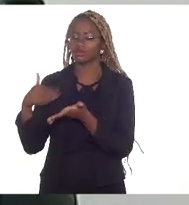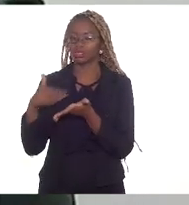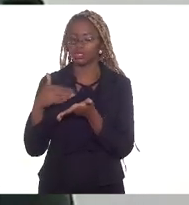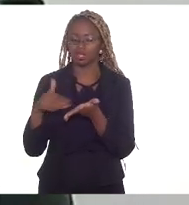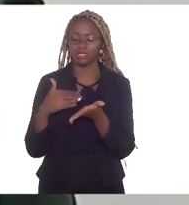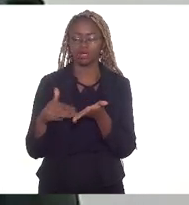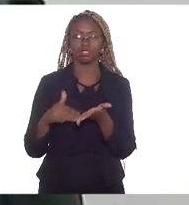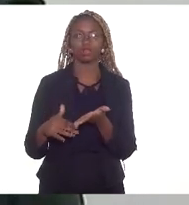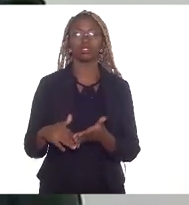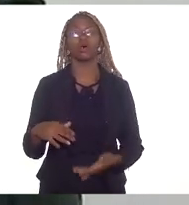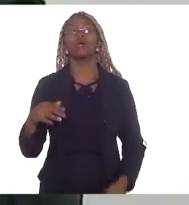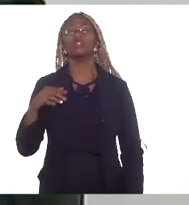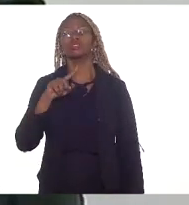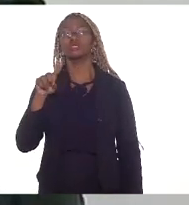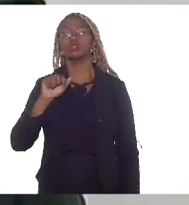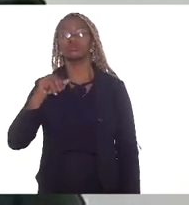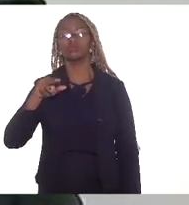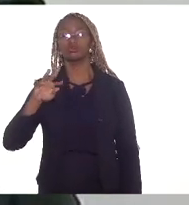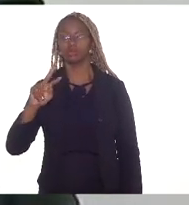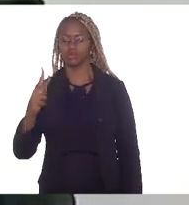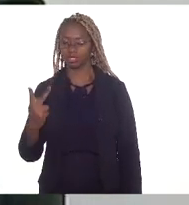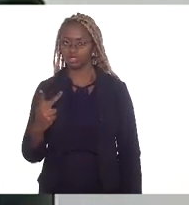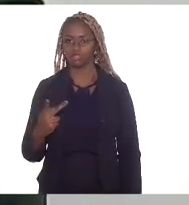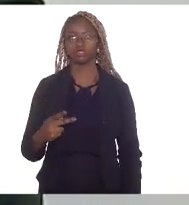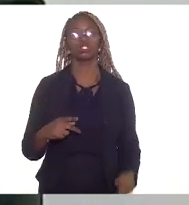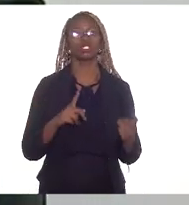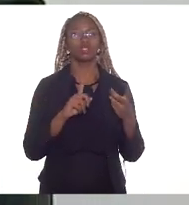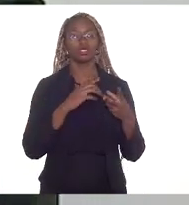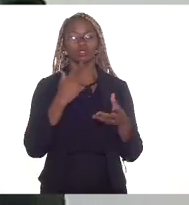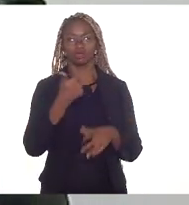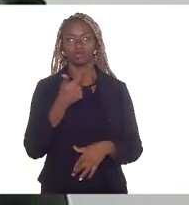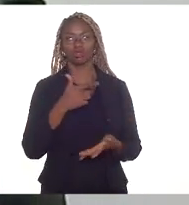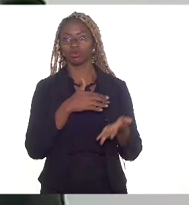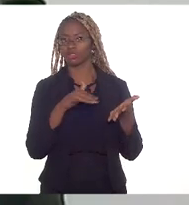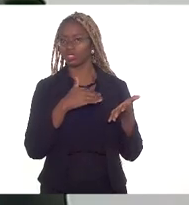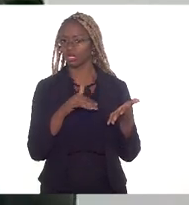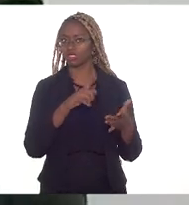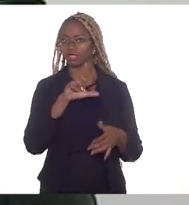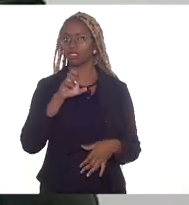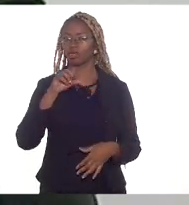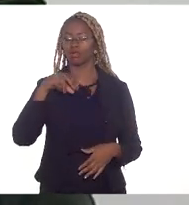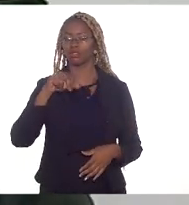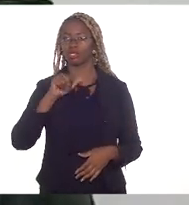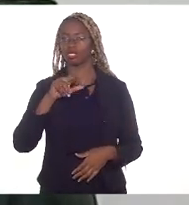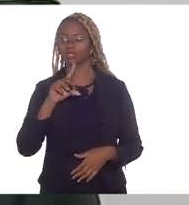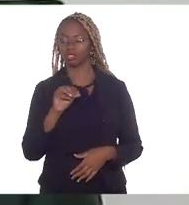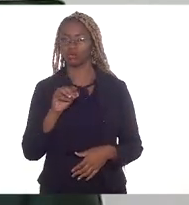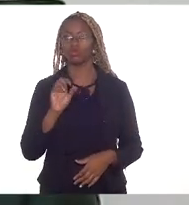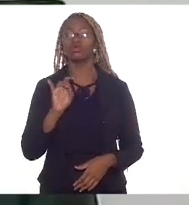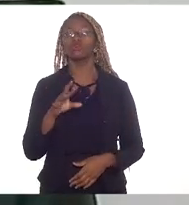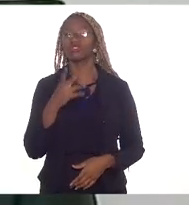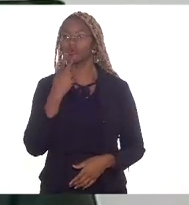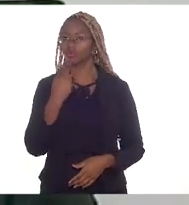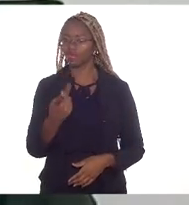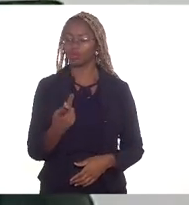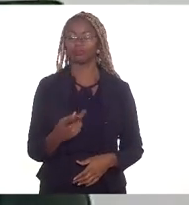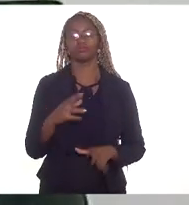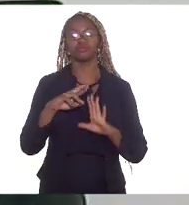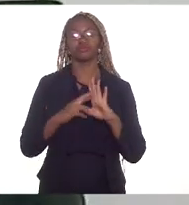Amit, o subsecretário Leonardo Lobo. Apenas dois apontamentos, senhor presidente. Primeiro, sobre o regime de recuperação fiscal.